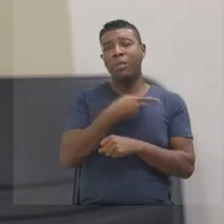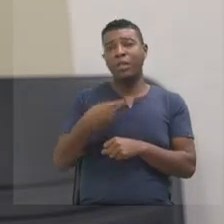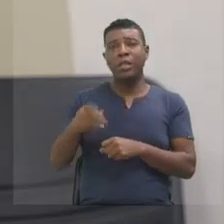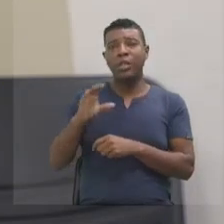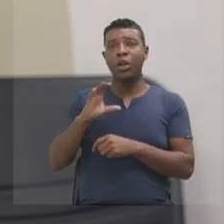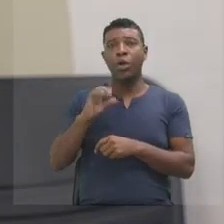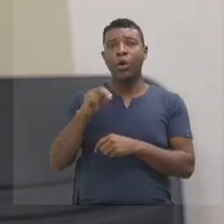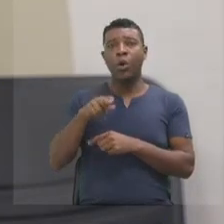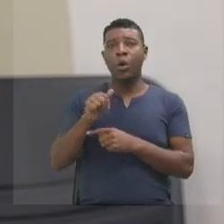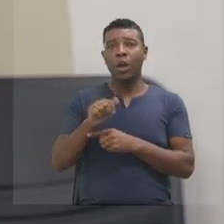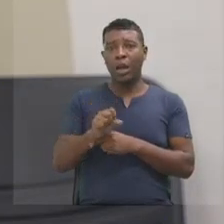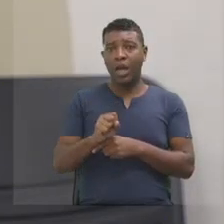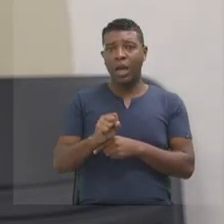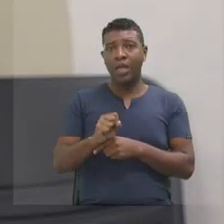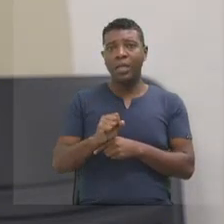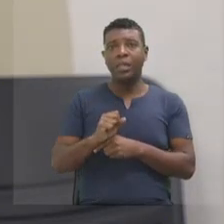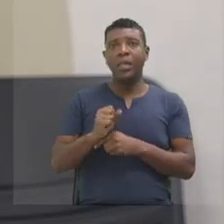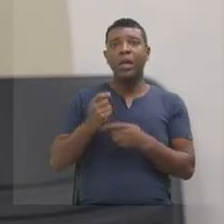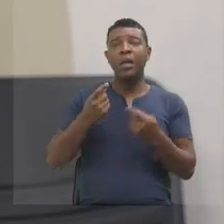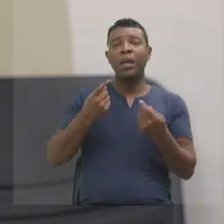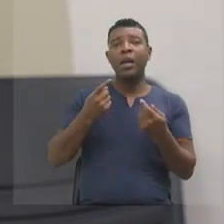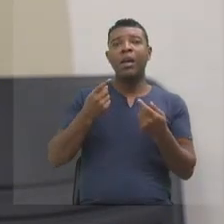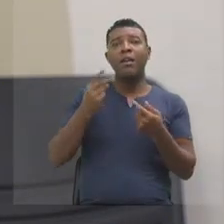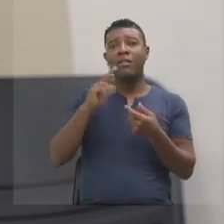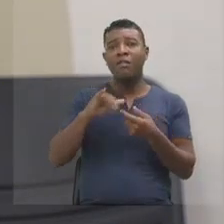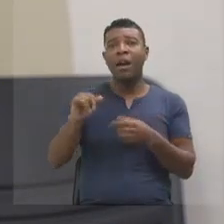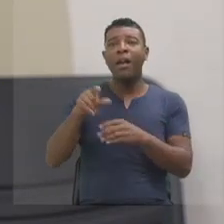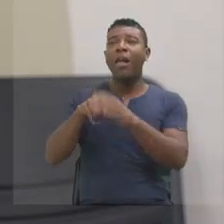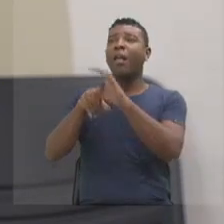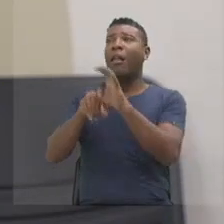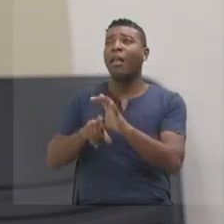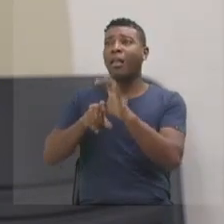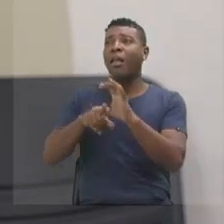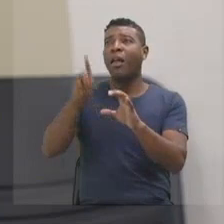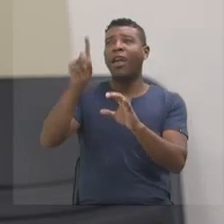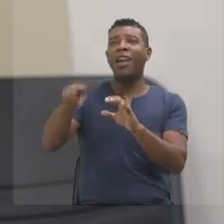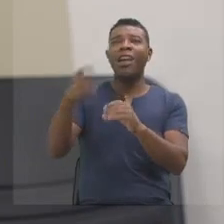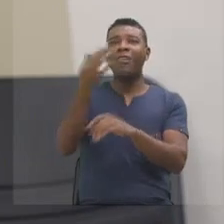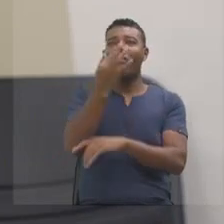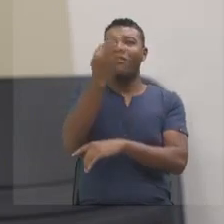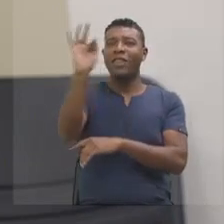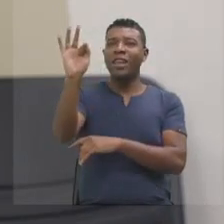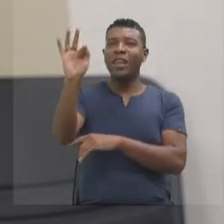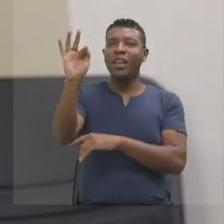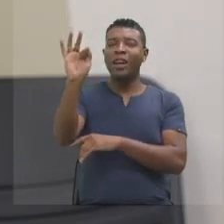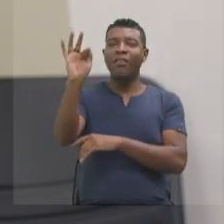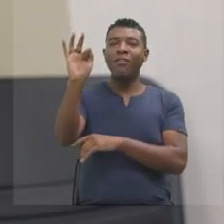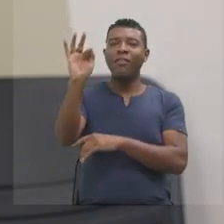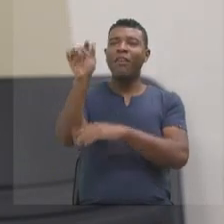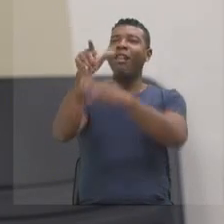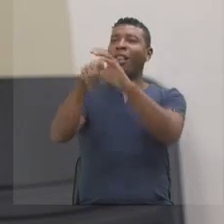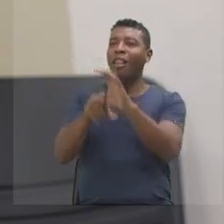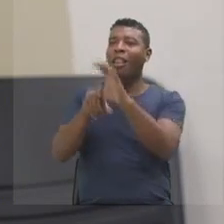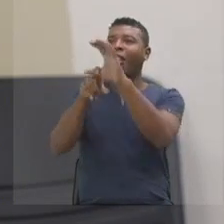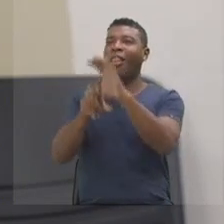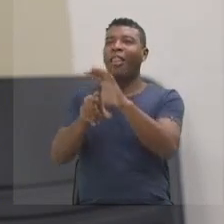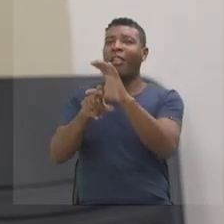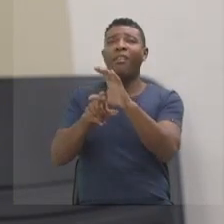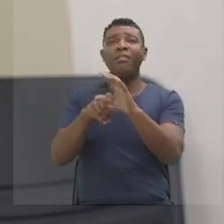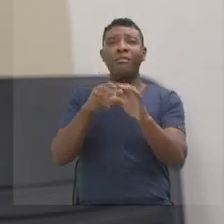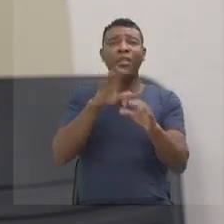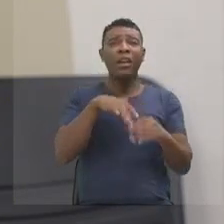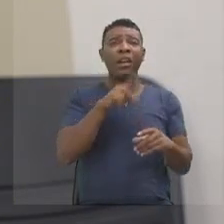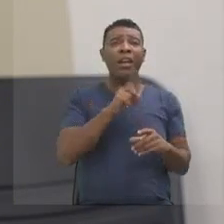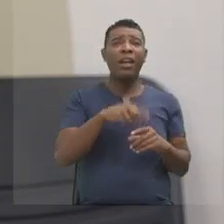expectativa Nossa é que a gente vai depender cada vez é menos de reajustes Federais e mais um peso maior